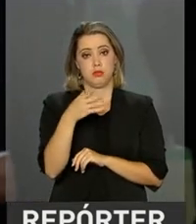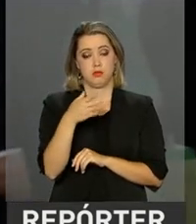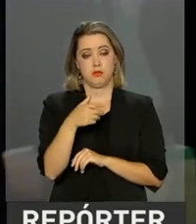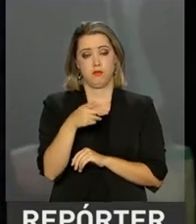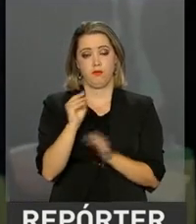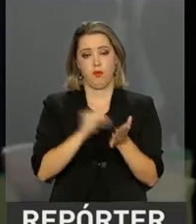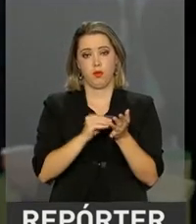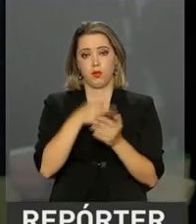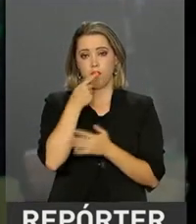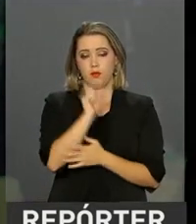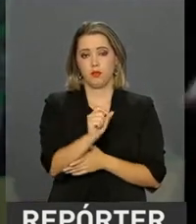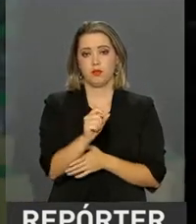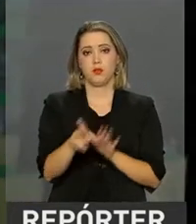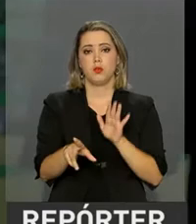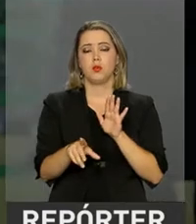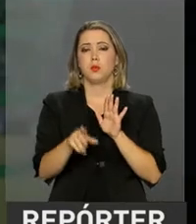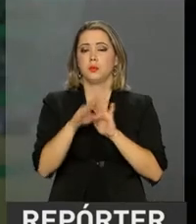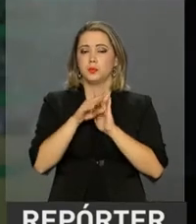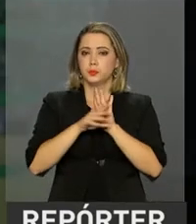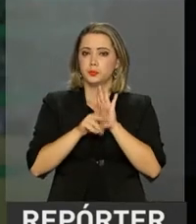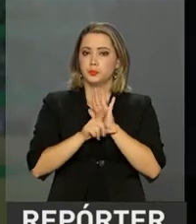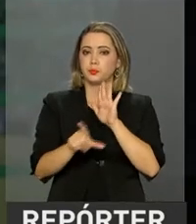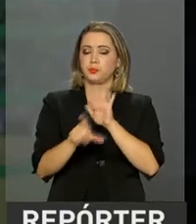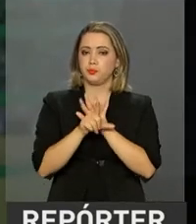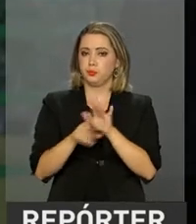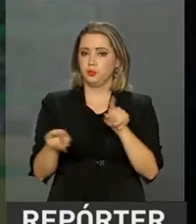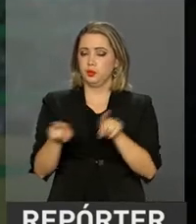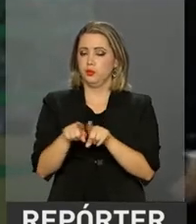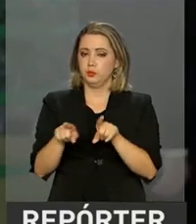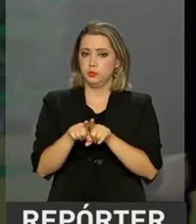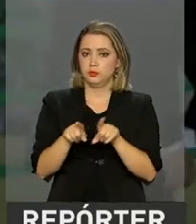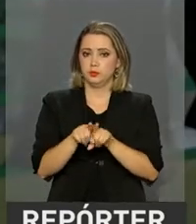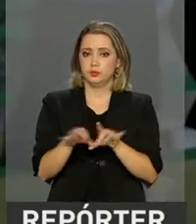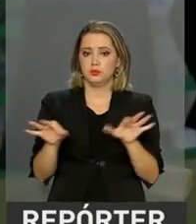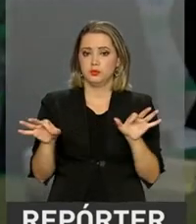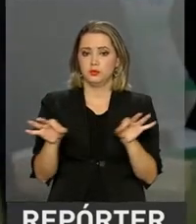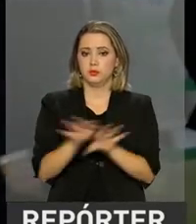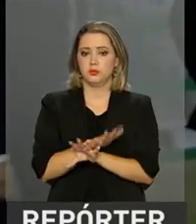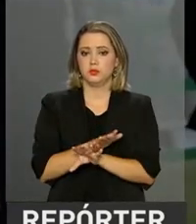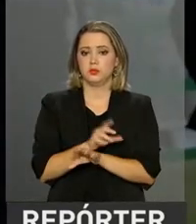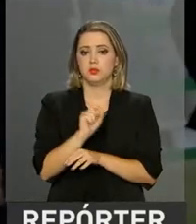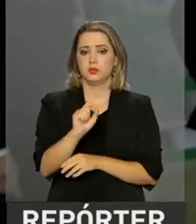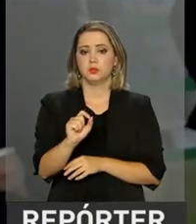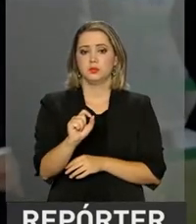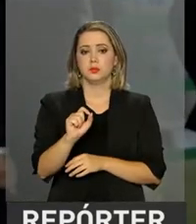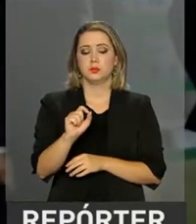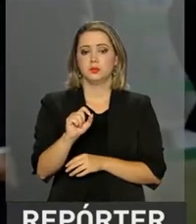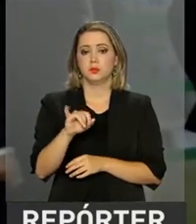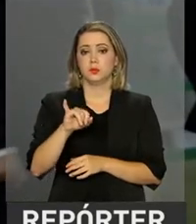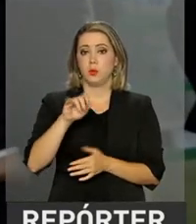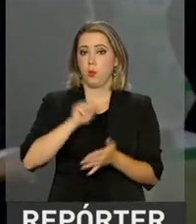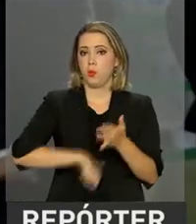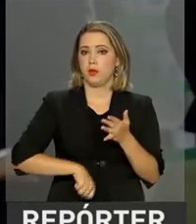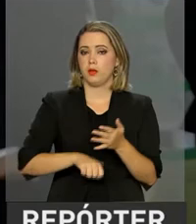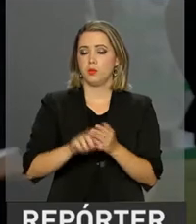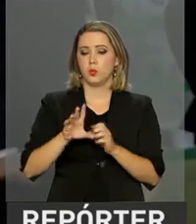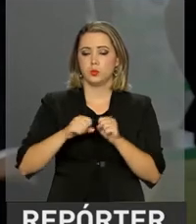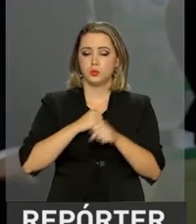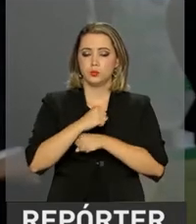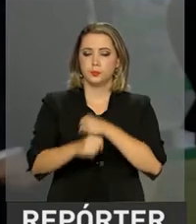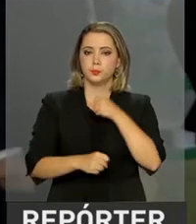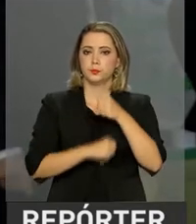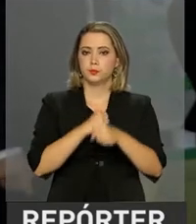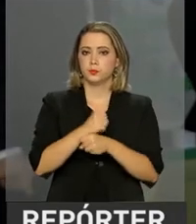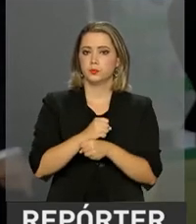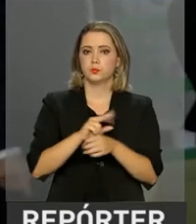é que o projeto de lei ele acaba extinguindo o imposto obrigatório que ocorre a cada ano para